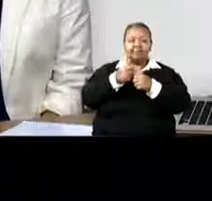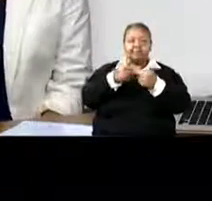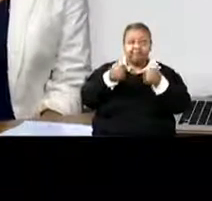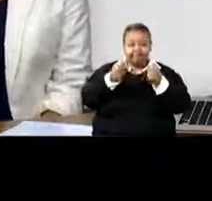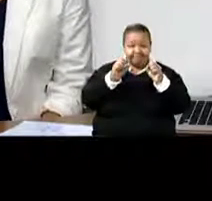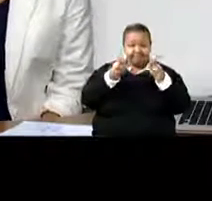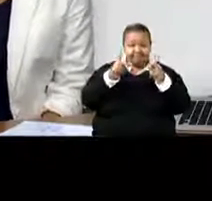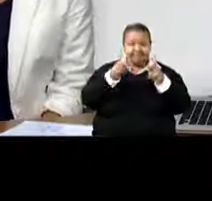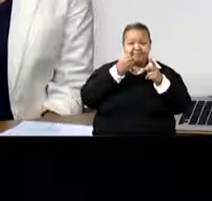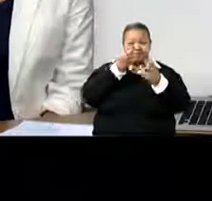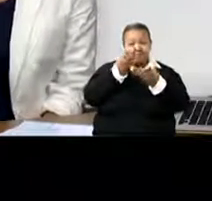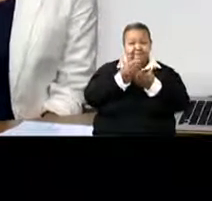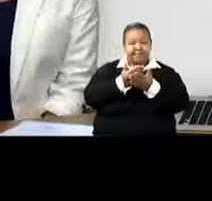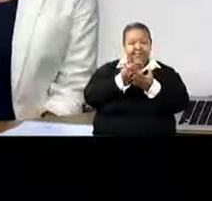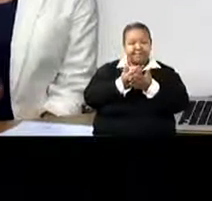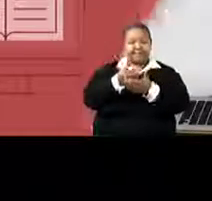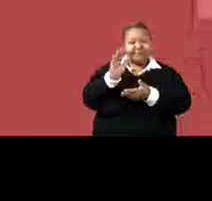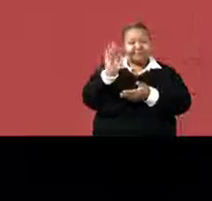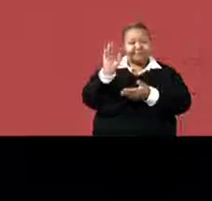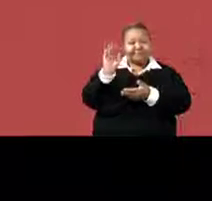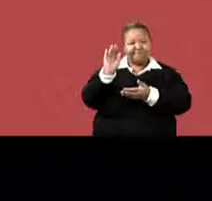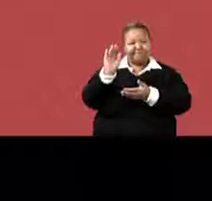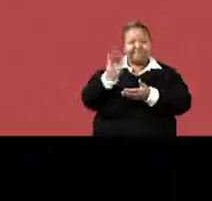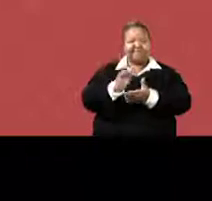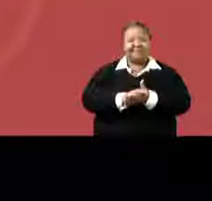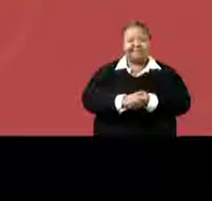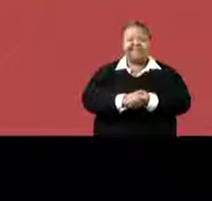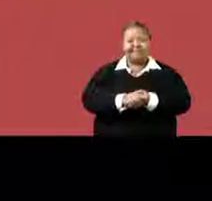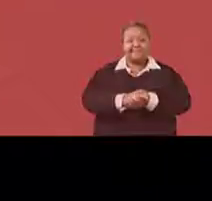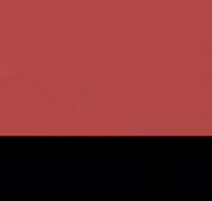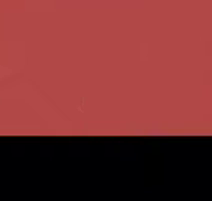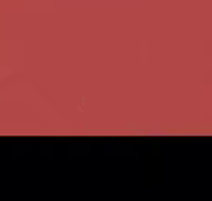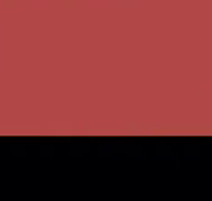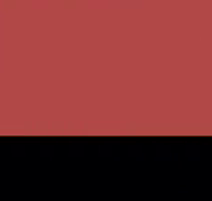suas dúvidas aqui bons estudos e até mais